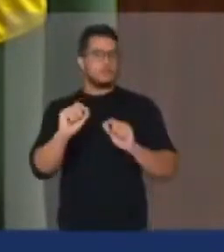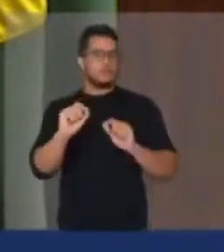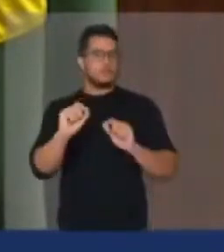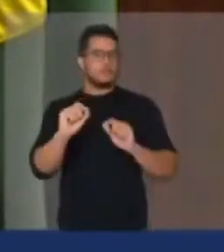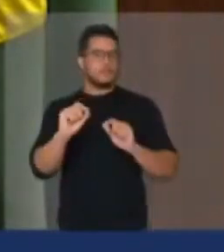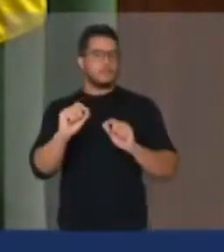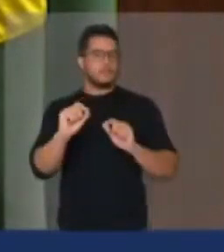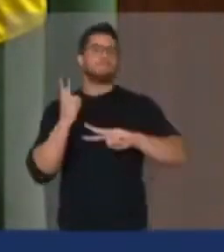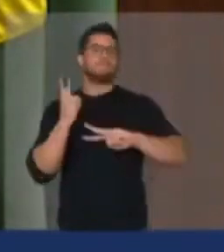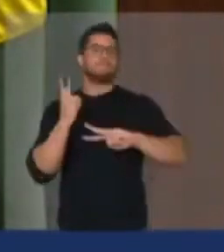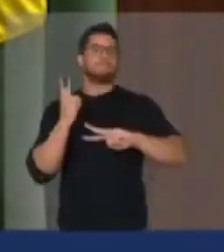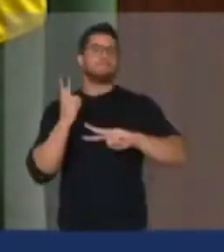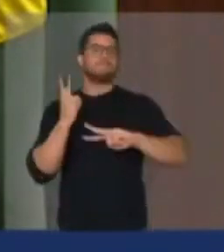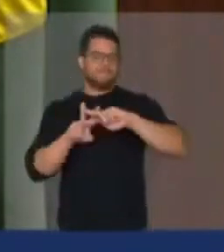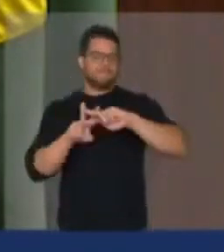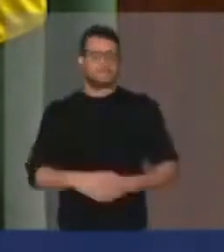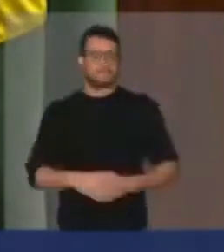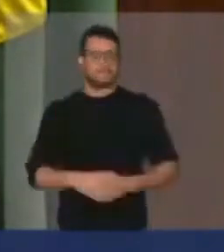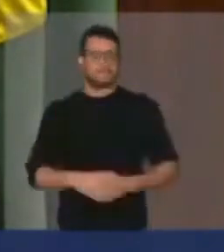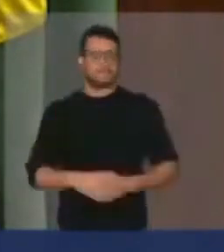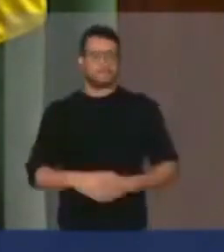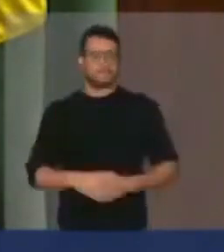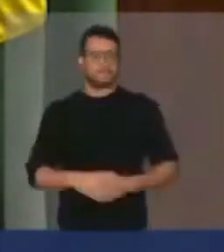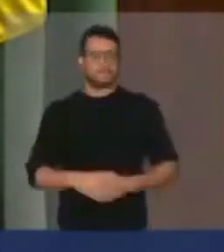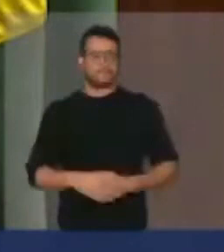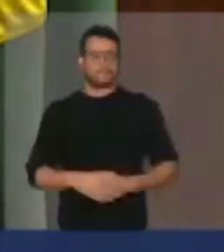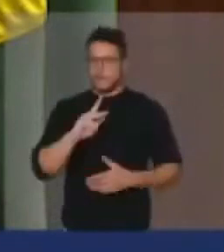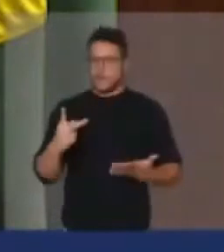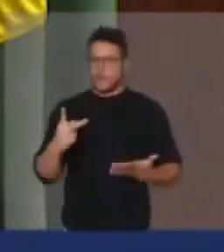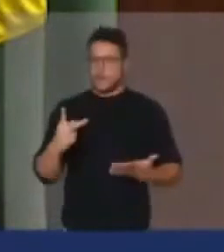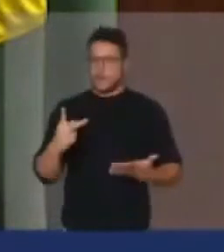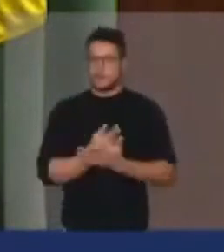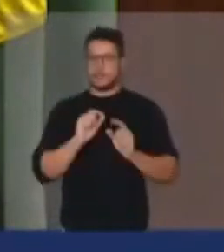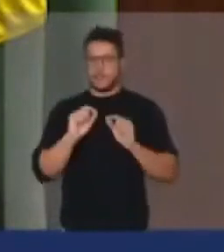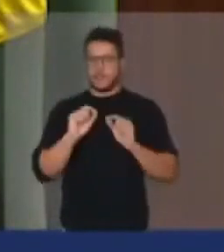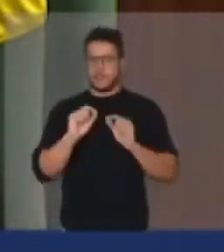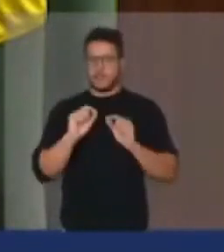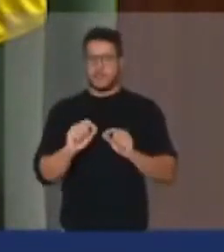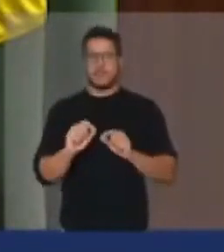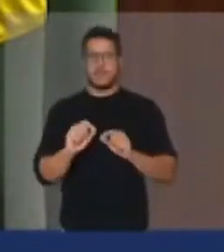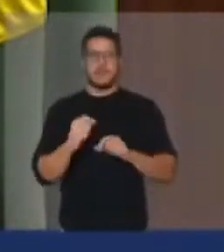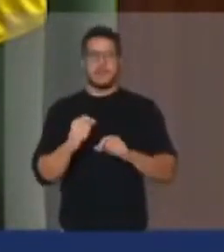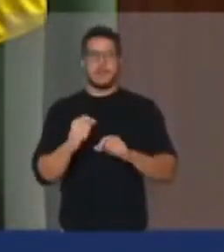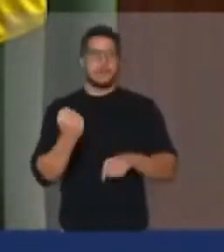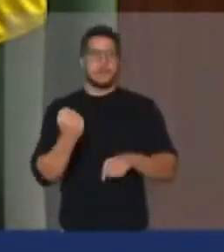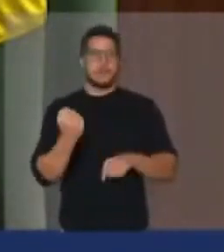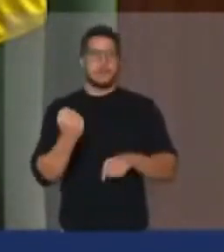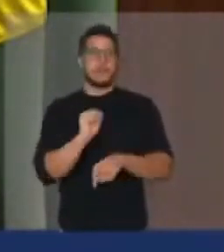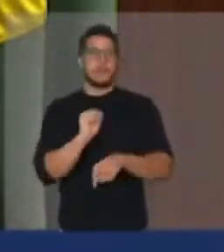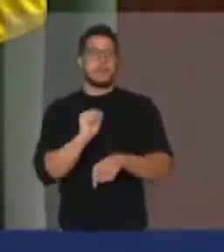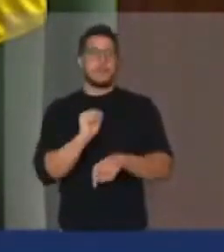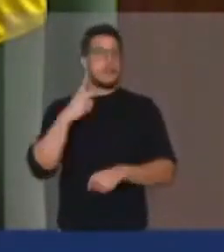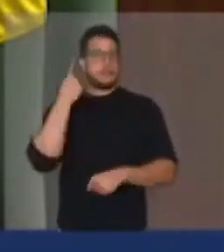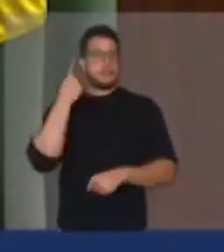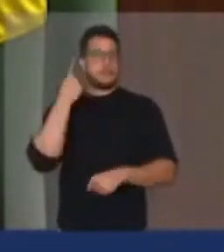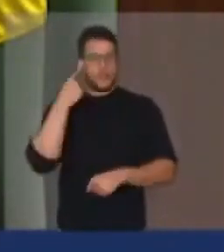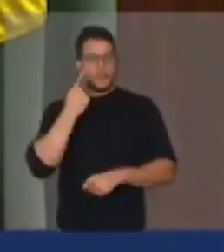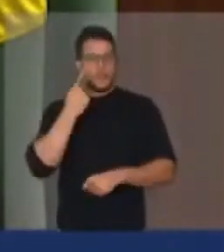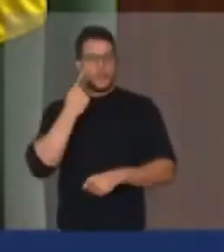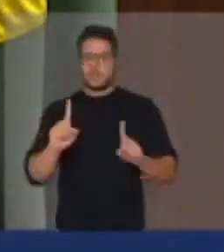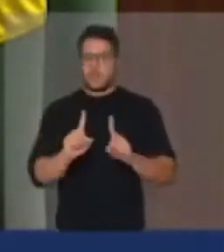Bolsonaro não só será afastado da vida política, não só entrará para a história pela porta dos